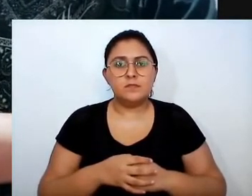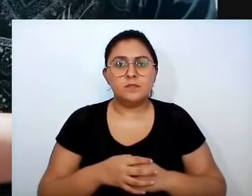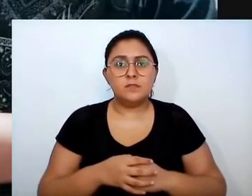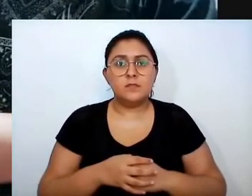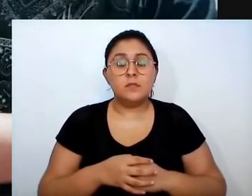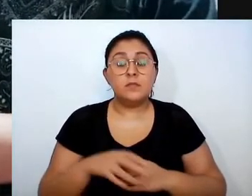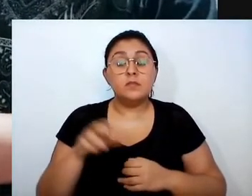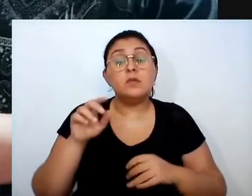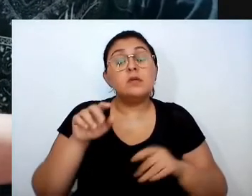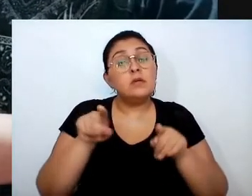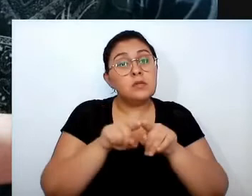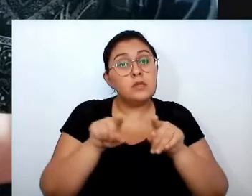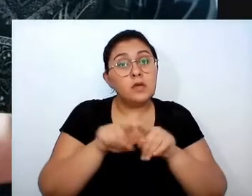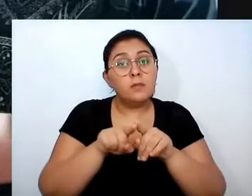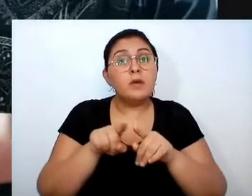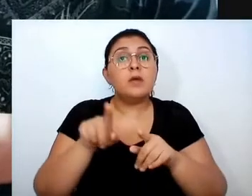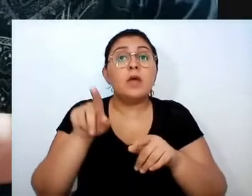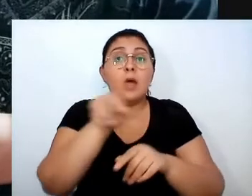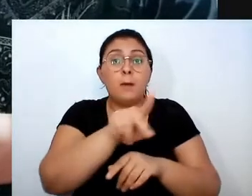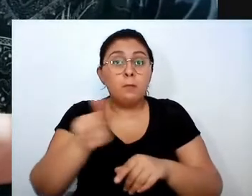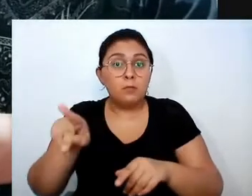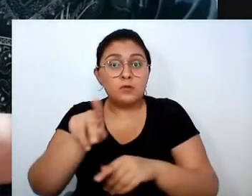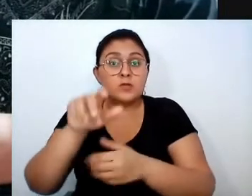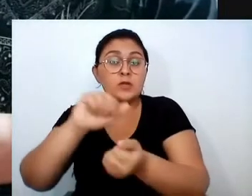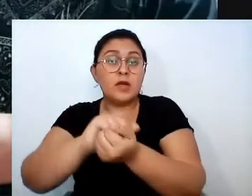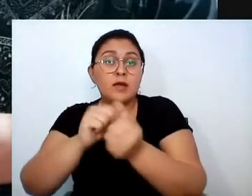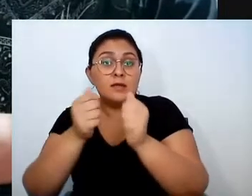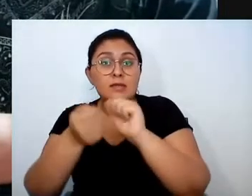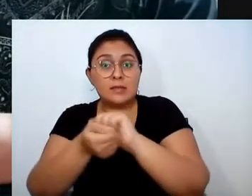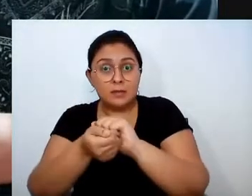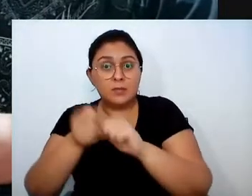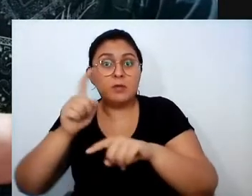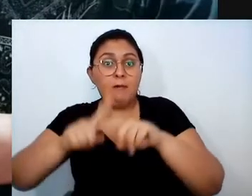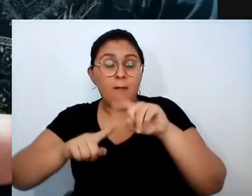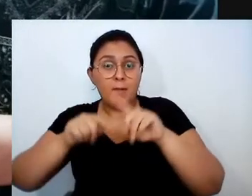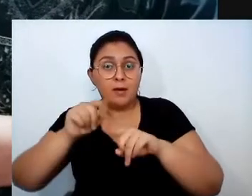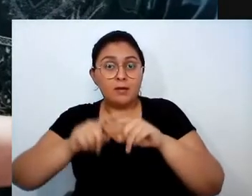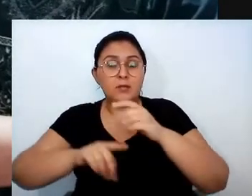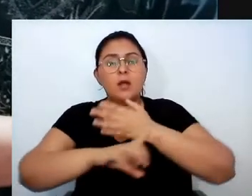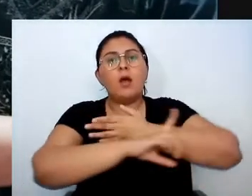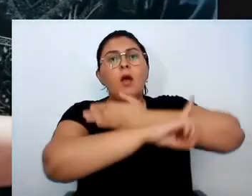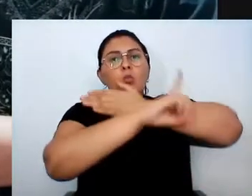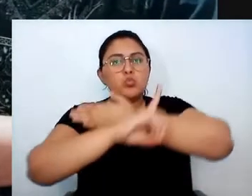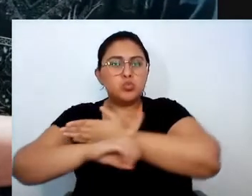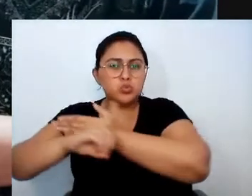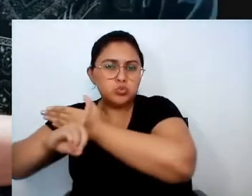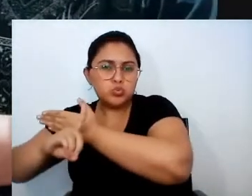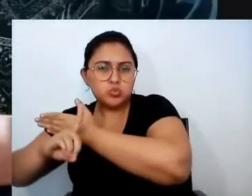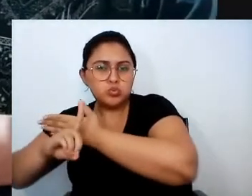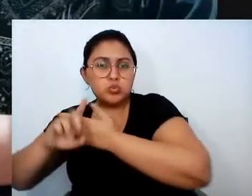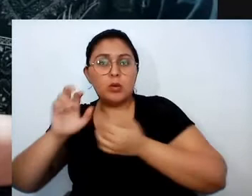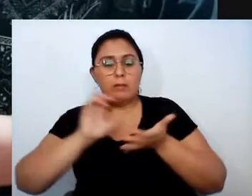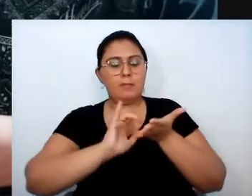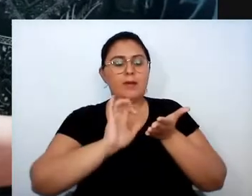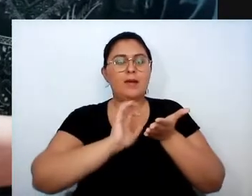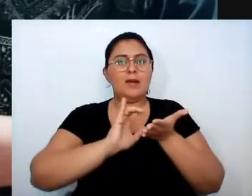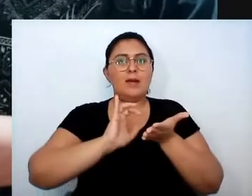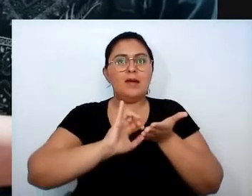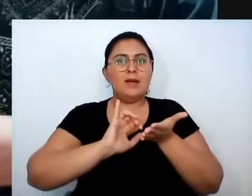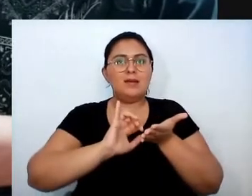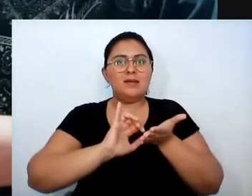faz o mesmo material em tinta, né, em Braille, sendo que em formato sim, de tinta, que